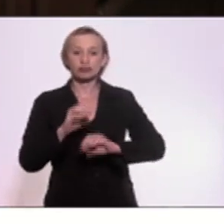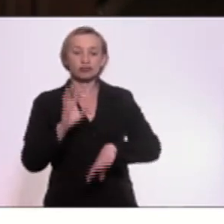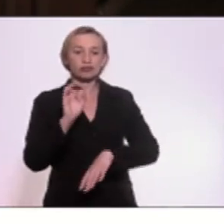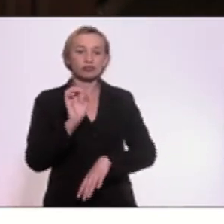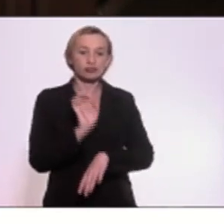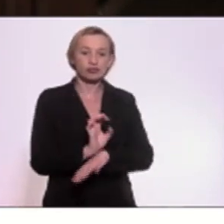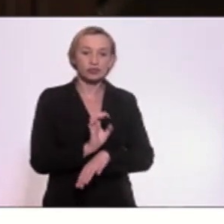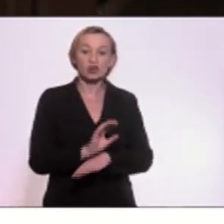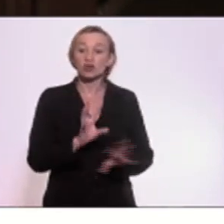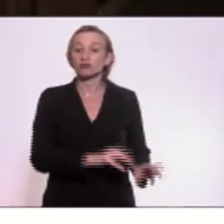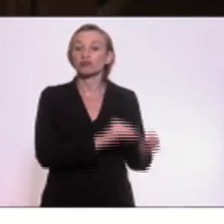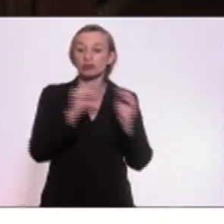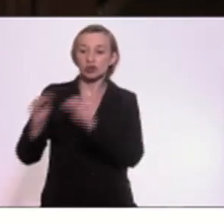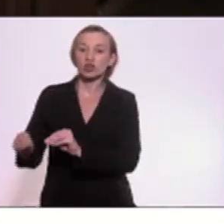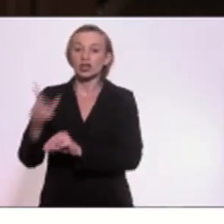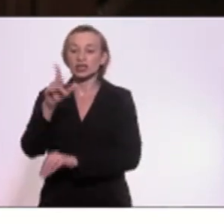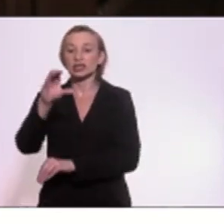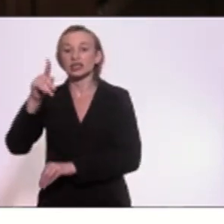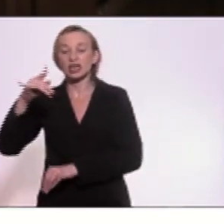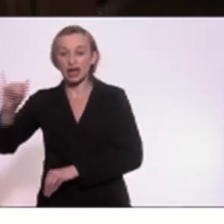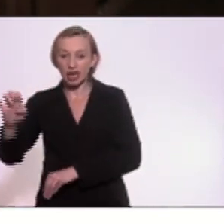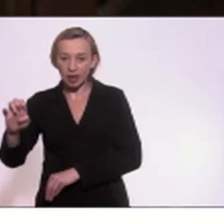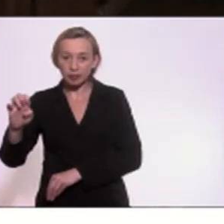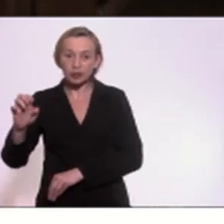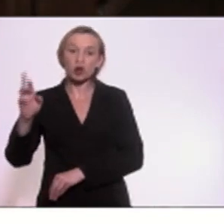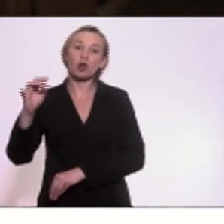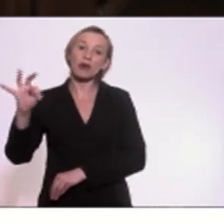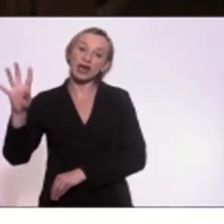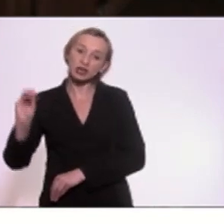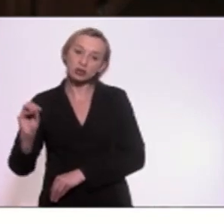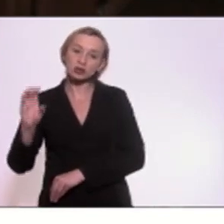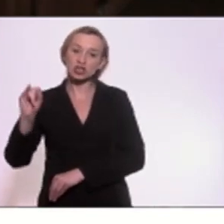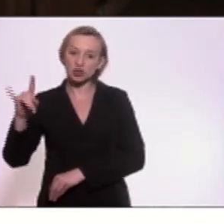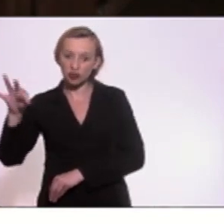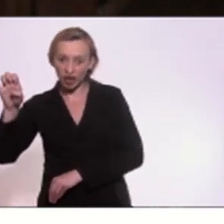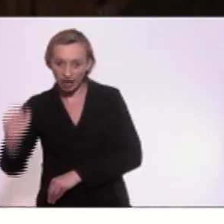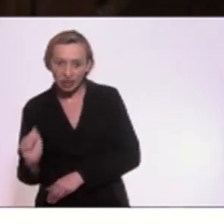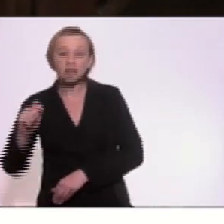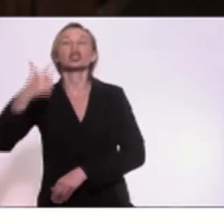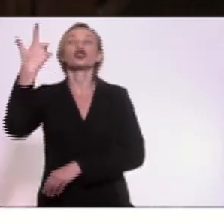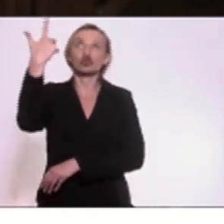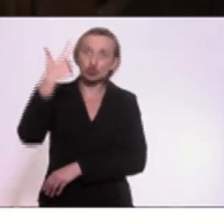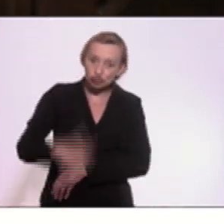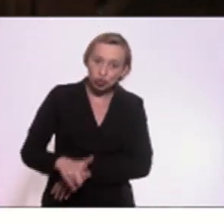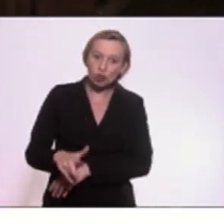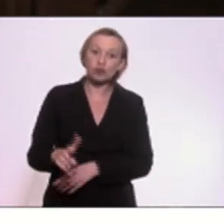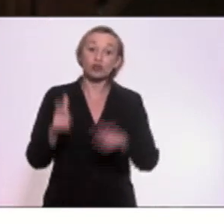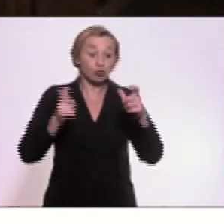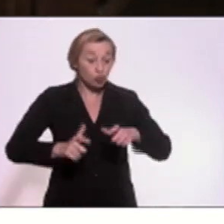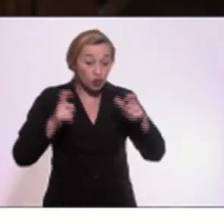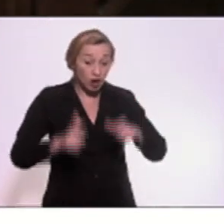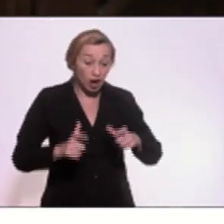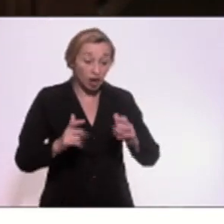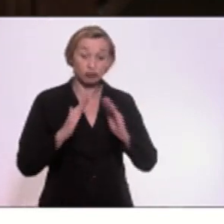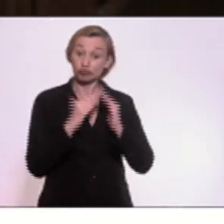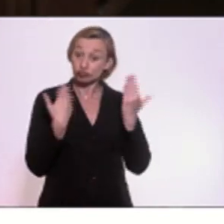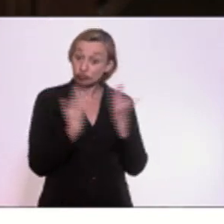foi transferido para o CIEP Governador Roberto Silveira, ou seja, mais uma vez, um espaço de uma